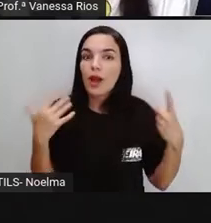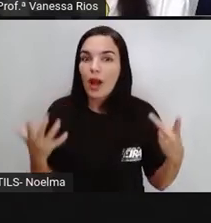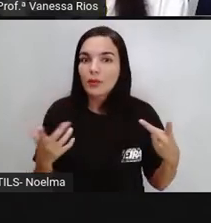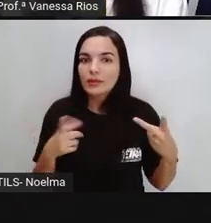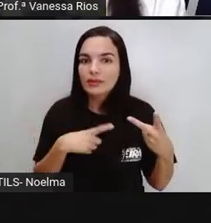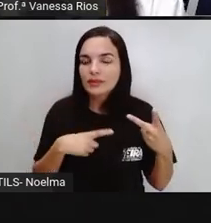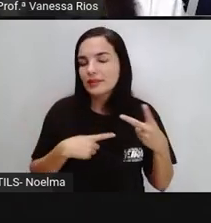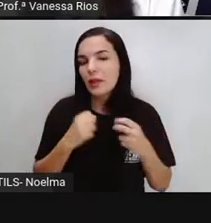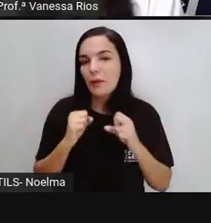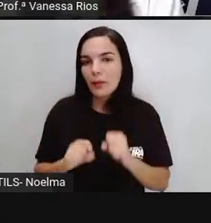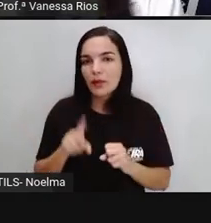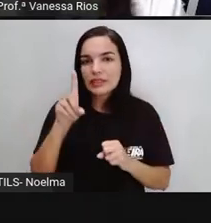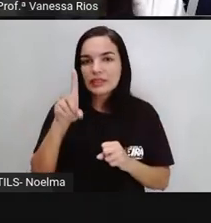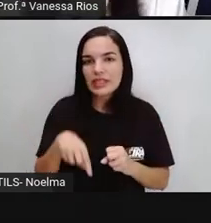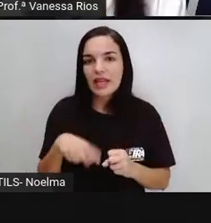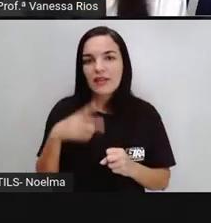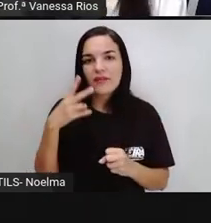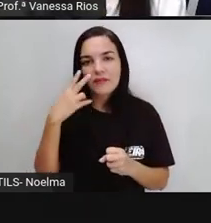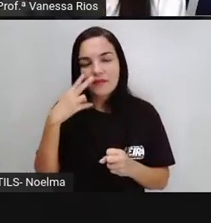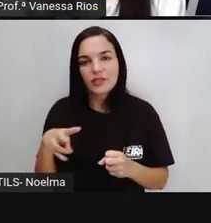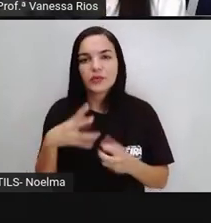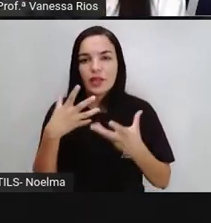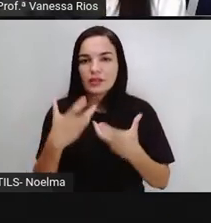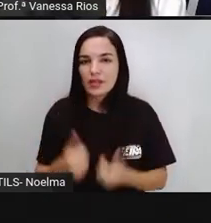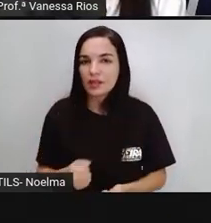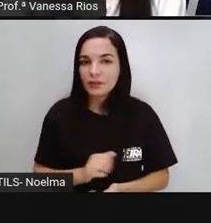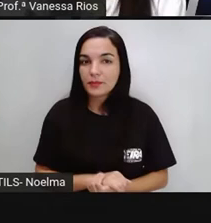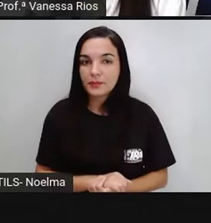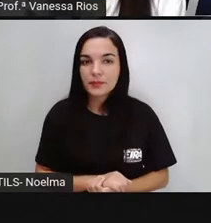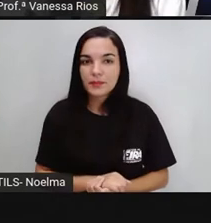culturais e materiais?